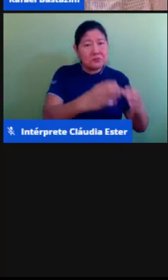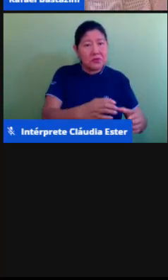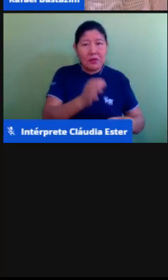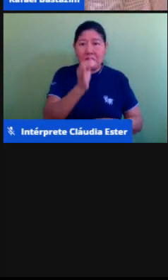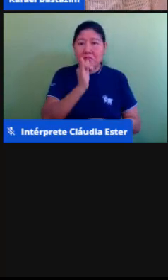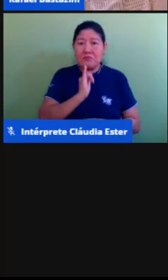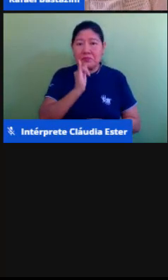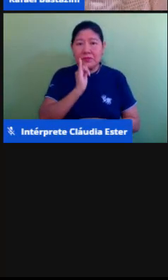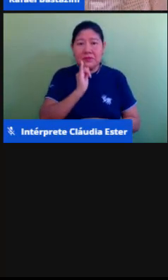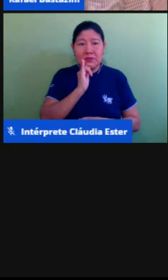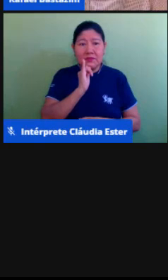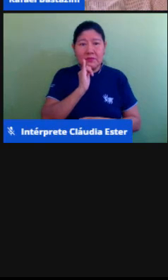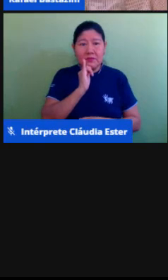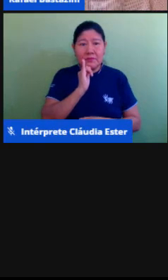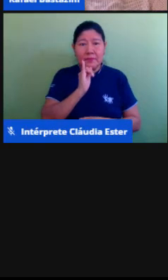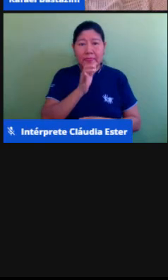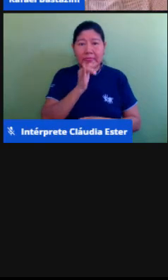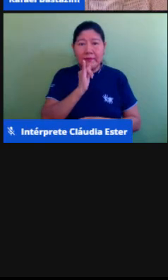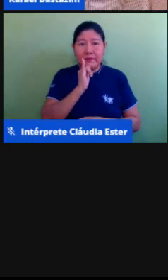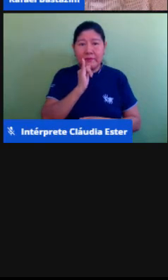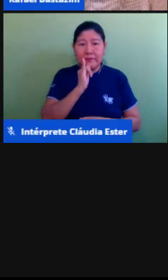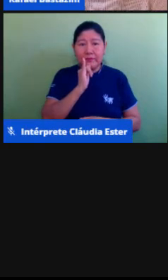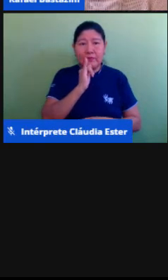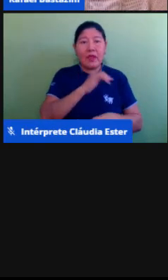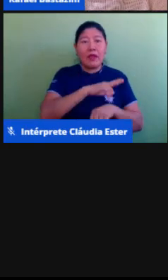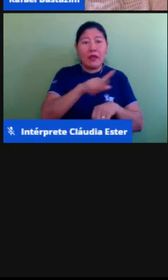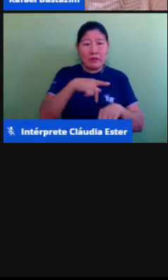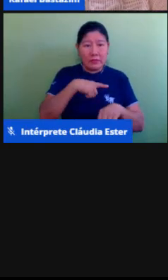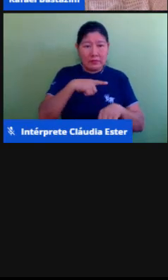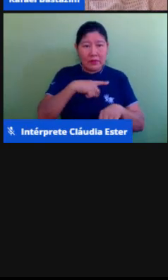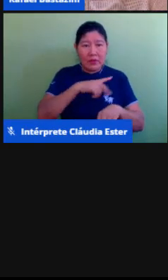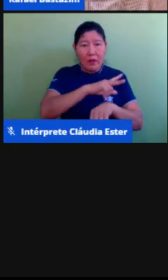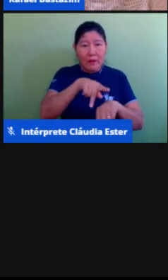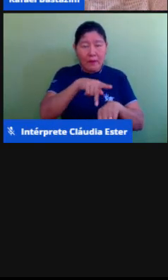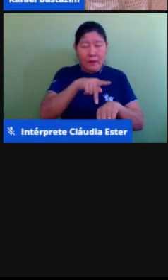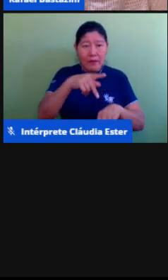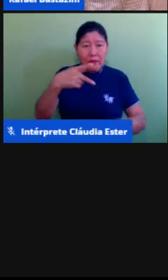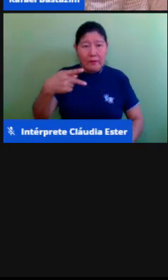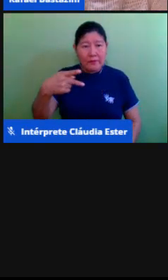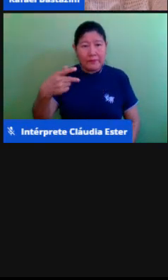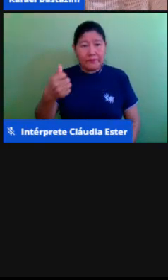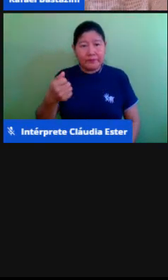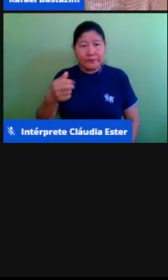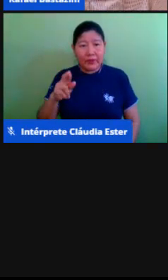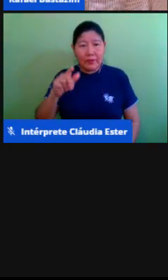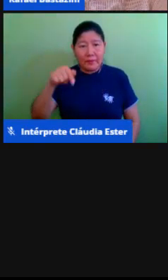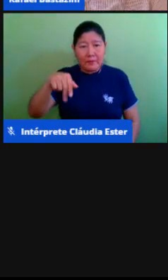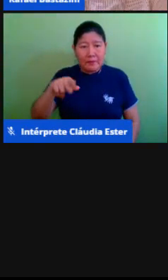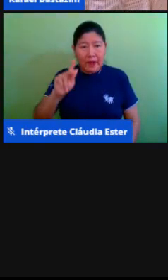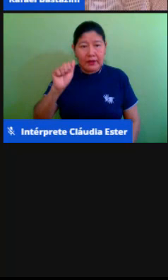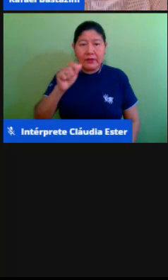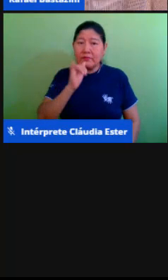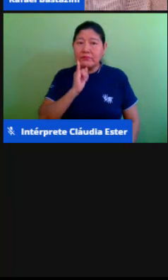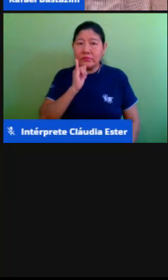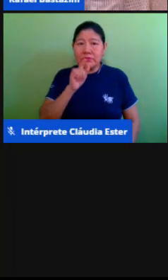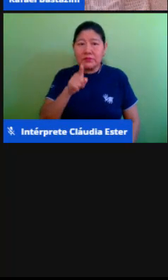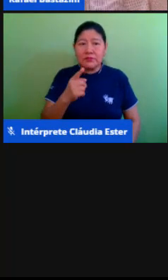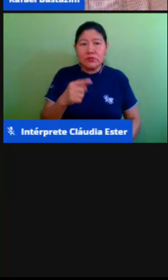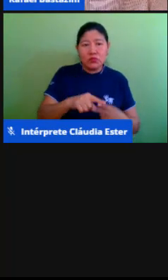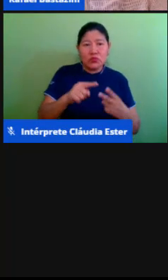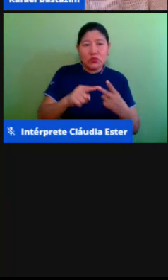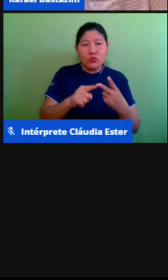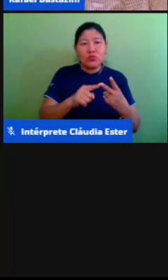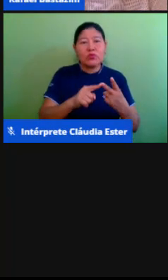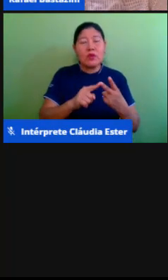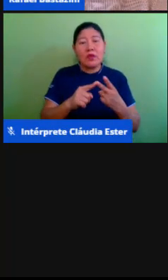trouxe a Disney, o parque da Disney e também o parque temático da Ferrari, em Abu Dhabi. Além disso,